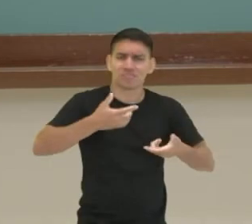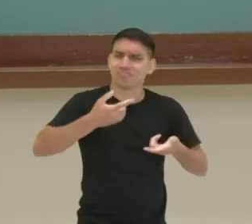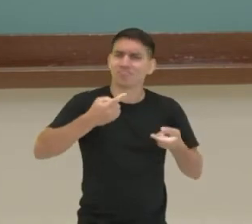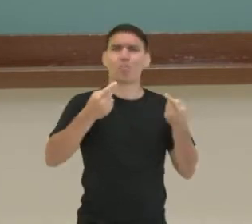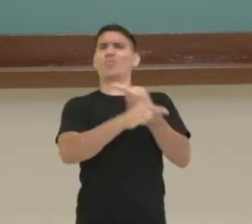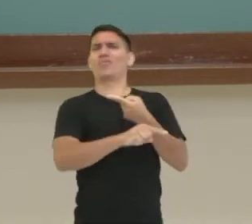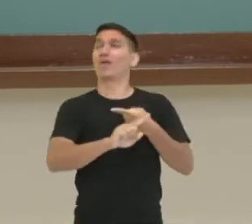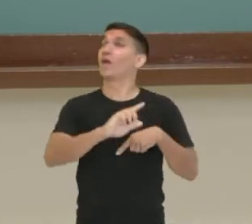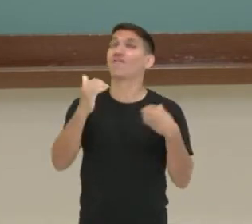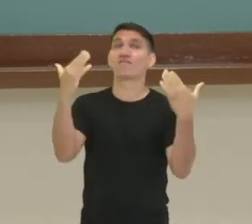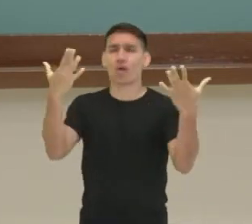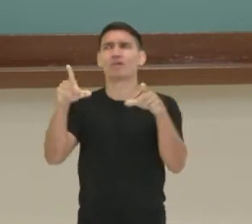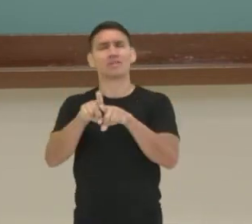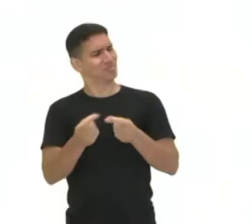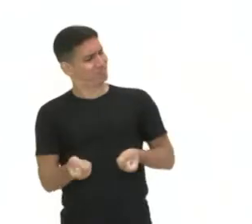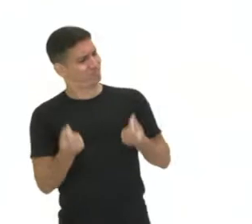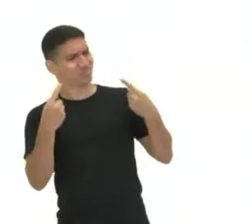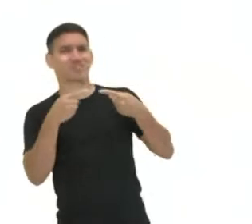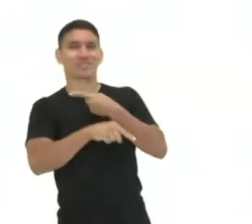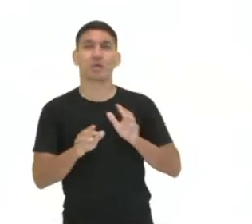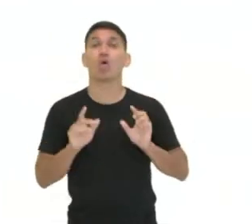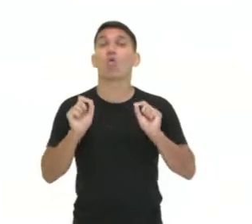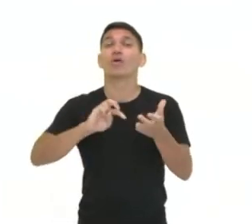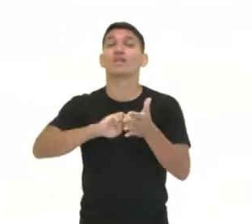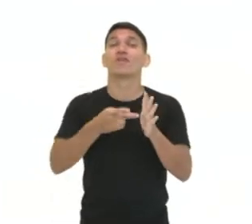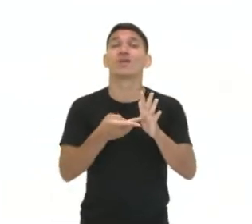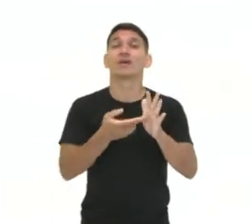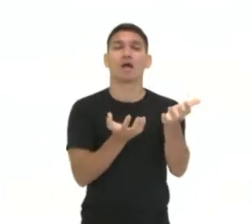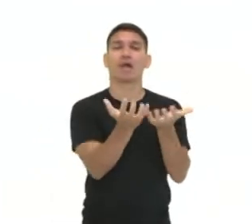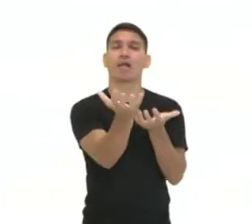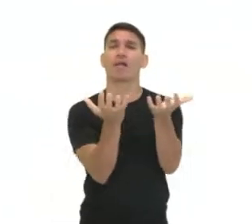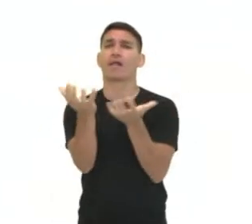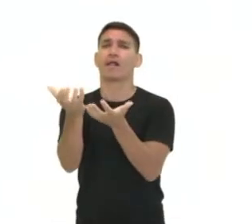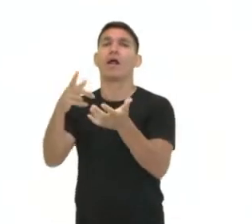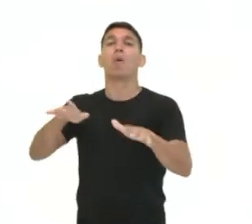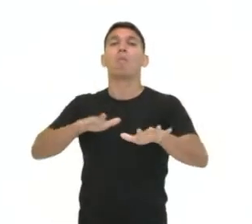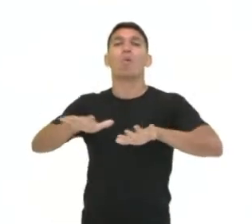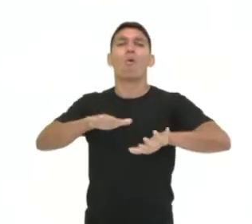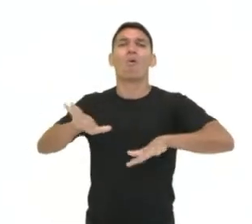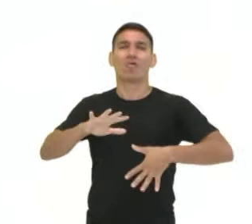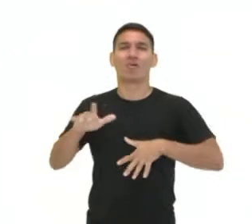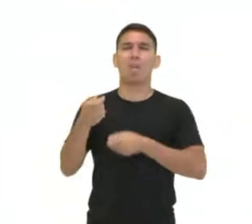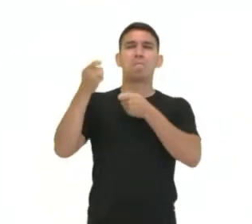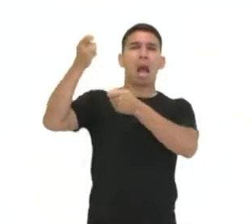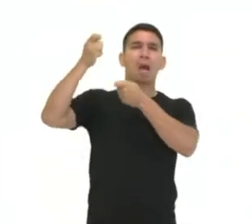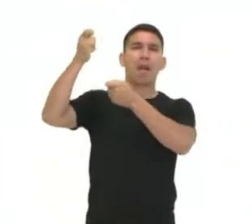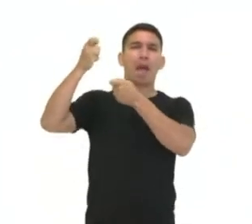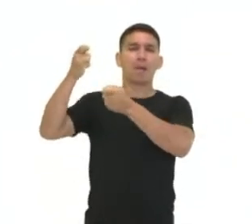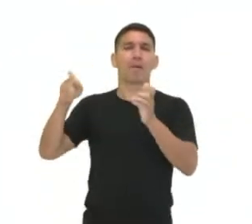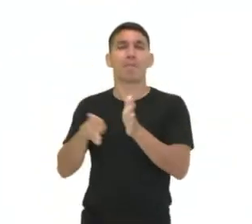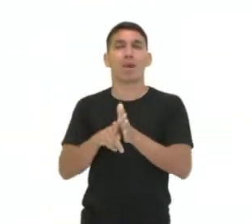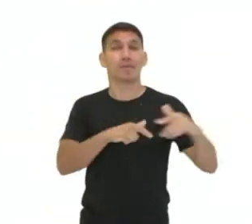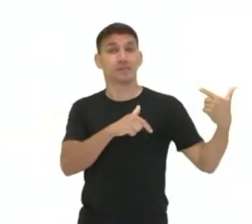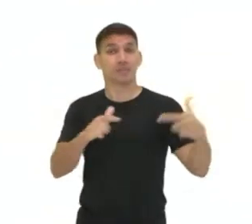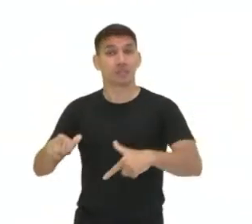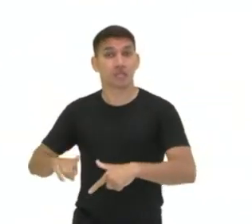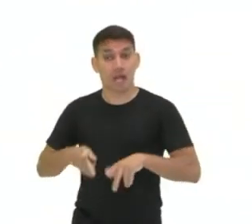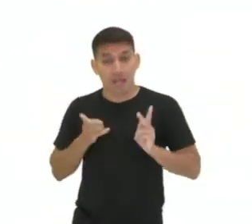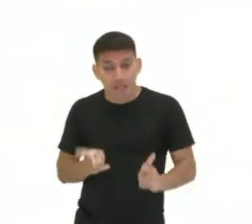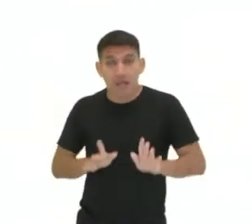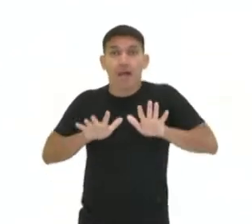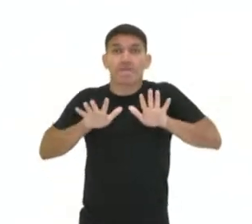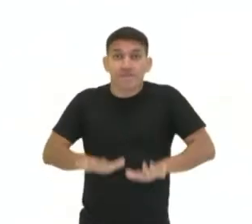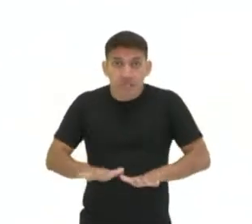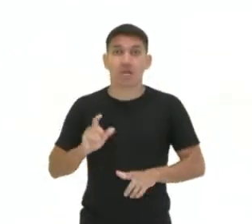Vargas. E o que era o queremismo? Foi um movimento de protesto, principalmente por parte dos trabalhadores, que defendiam a permanência de Vargas